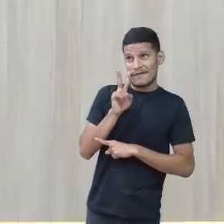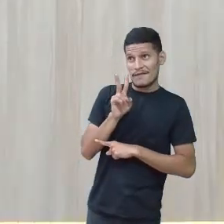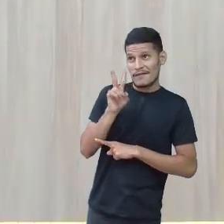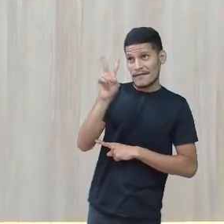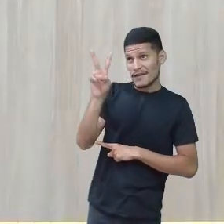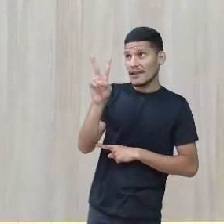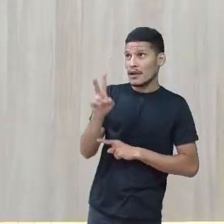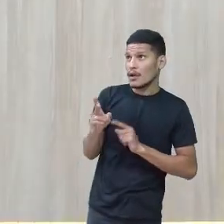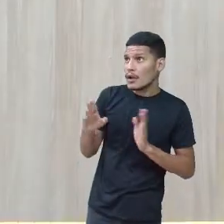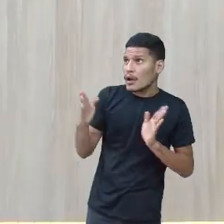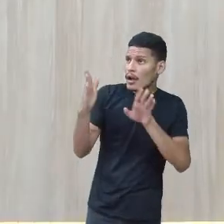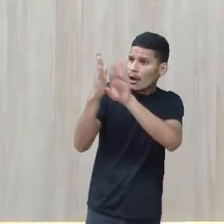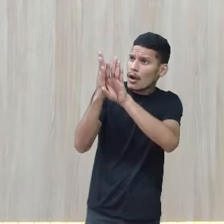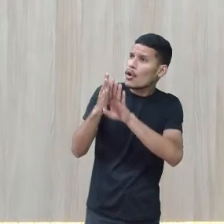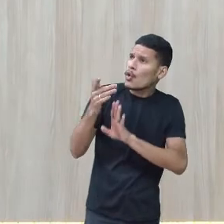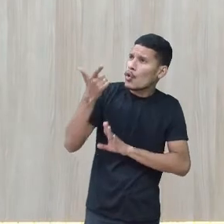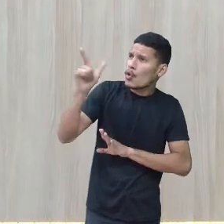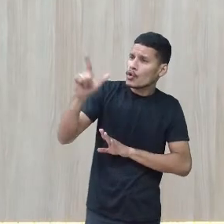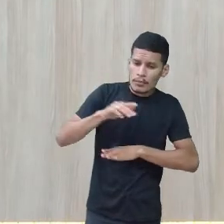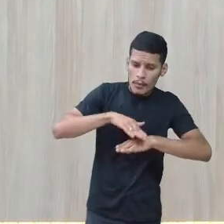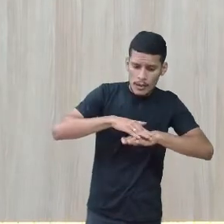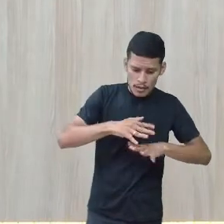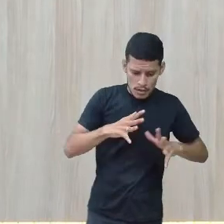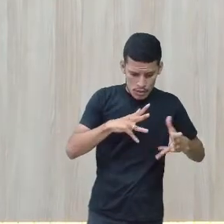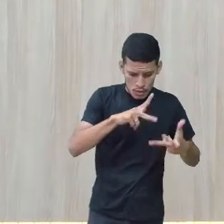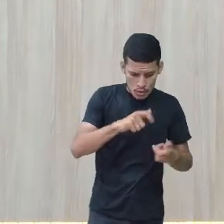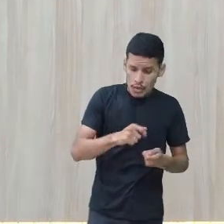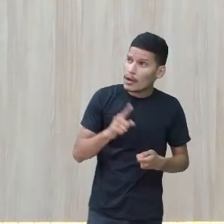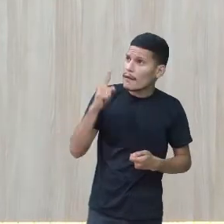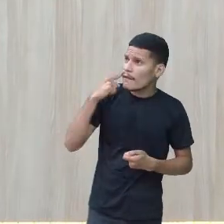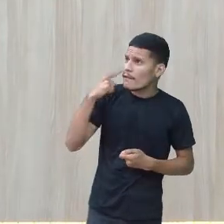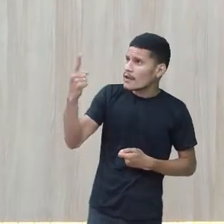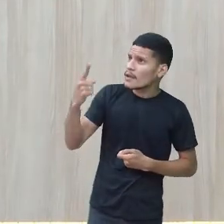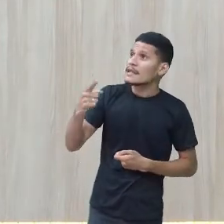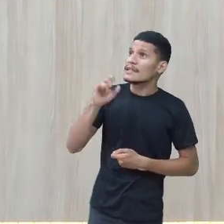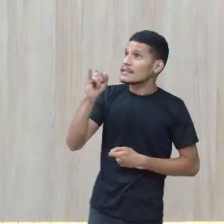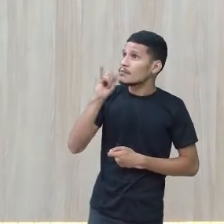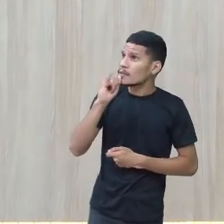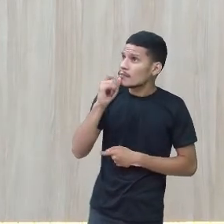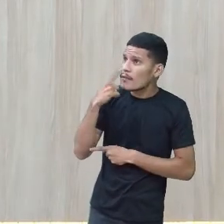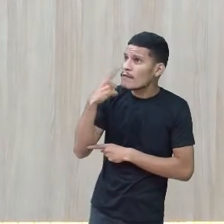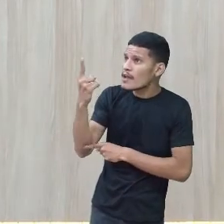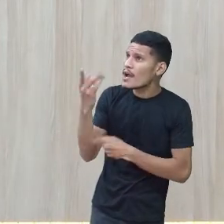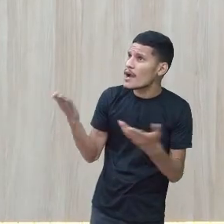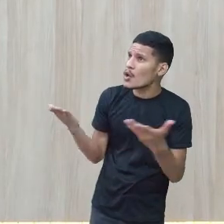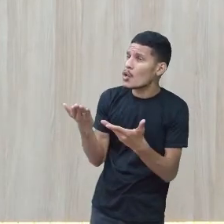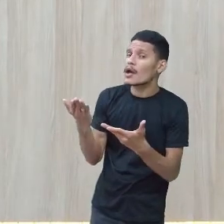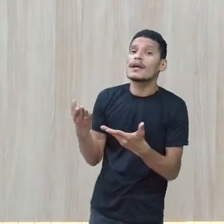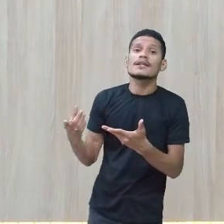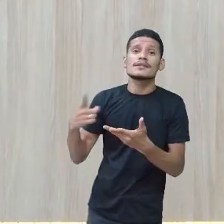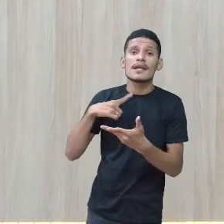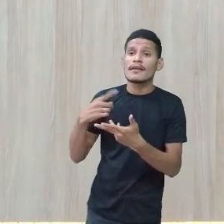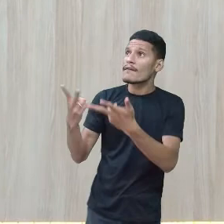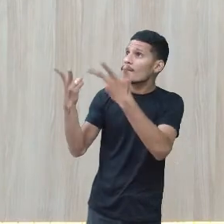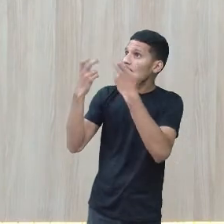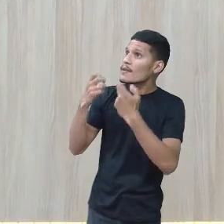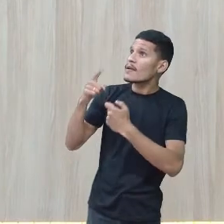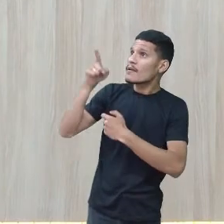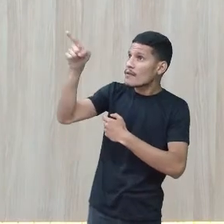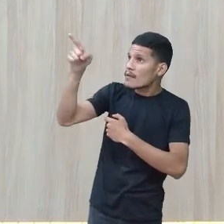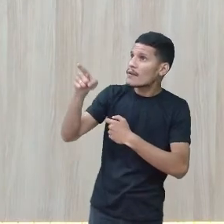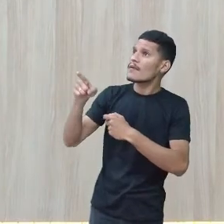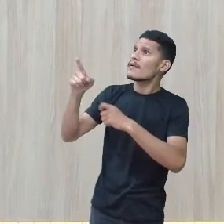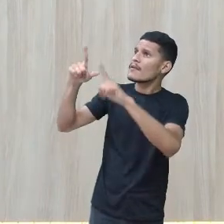no outro ponto, a medição também é feita. Então, se eu tenho um observador do outro lado agora, e ele observa essa estrelinha aqui,